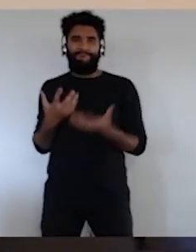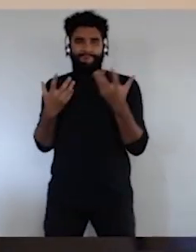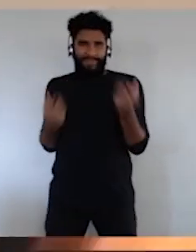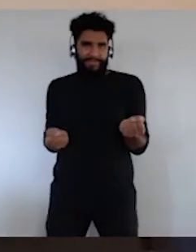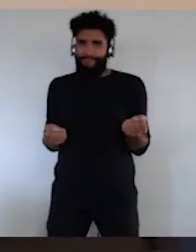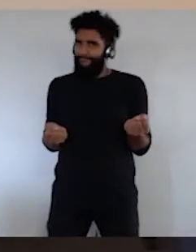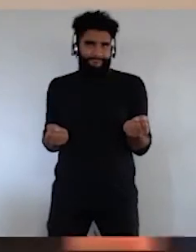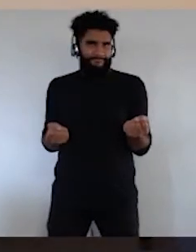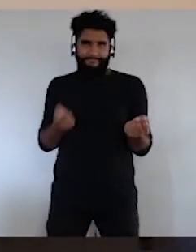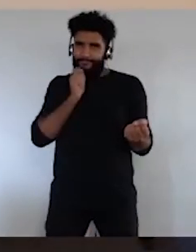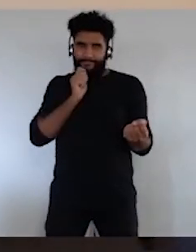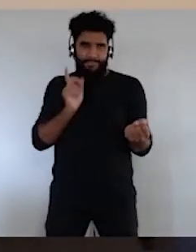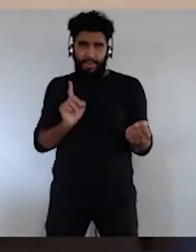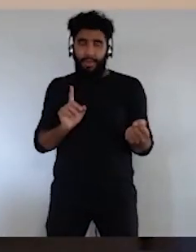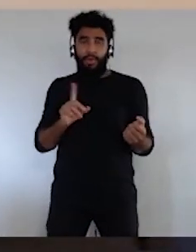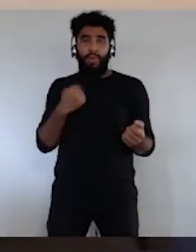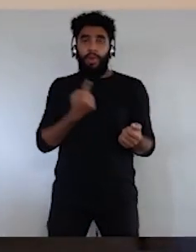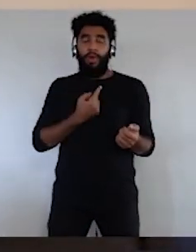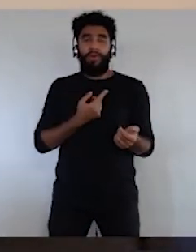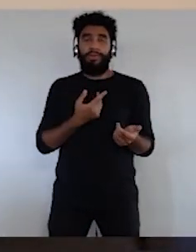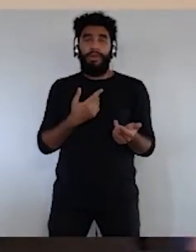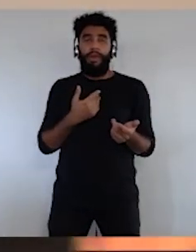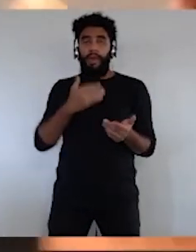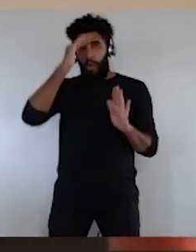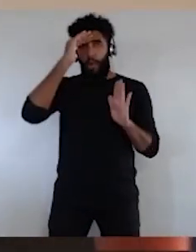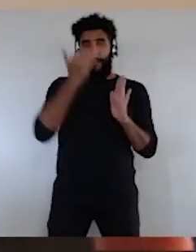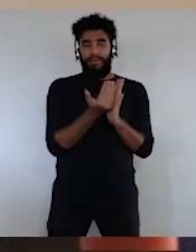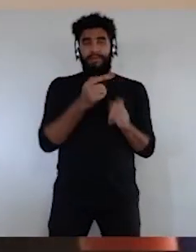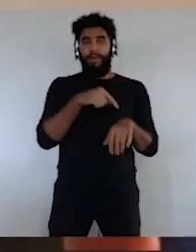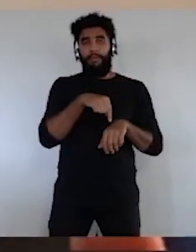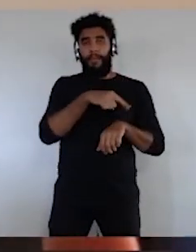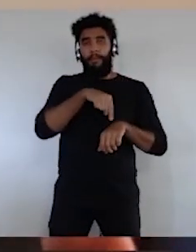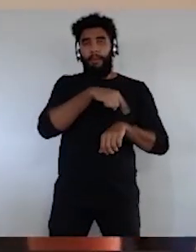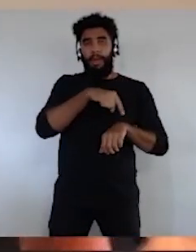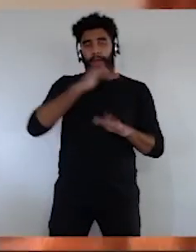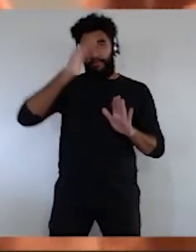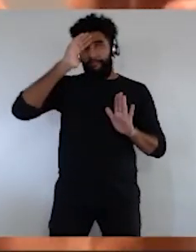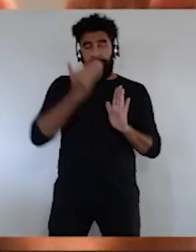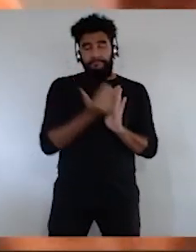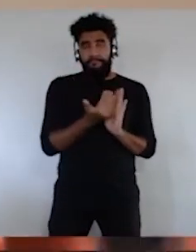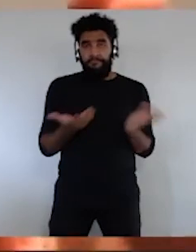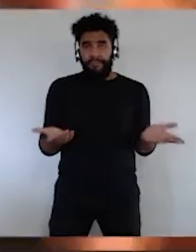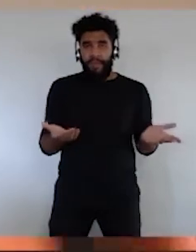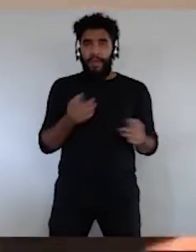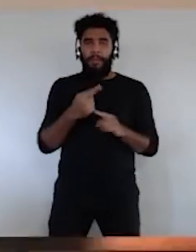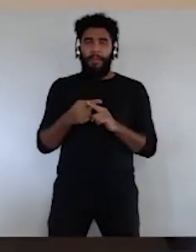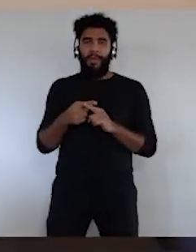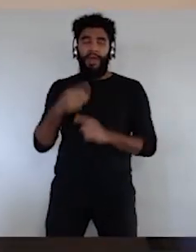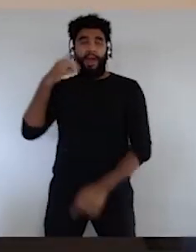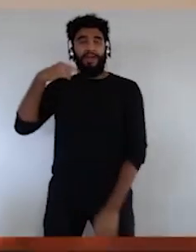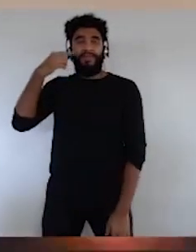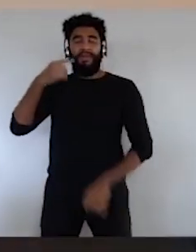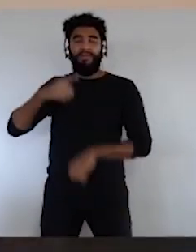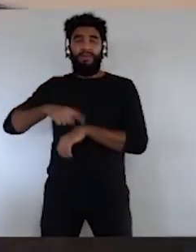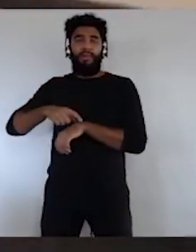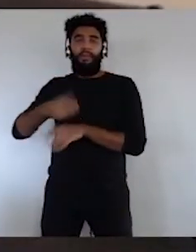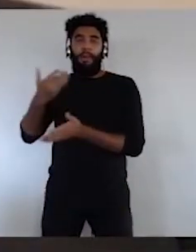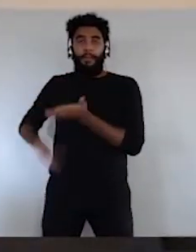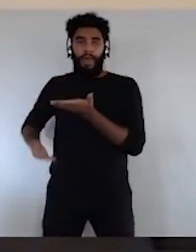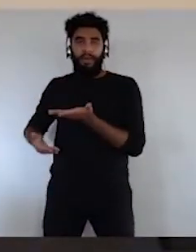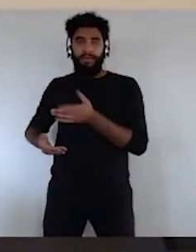menos, submeter o assunto ao Superior Tribunal de Justiça, porque, pelo menos, você já afastaria a questão da